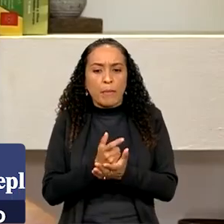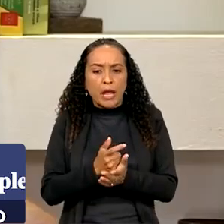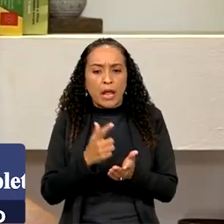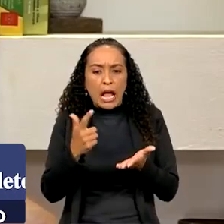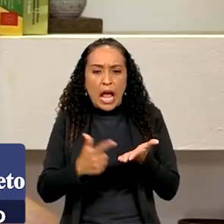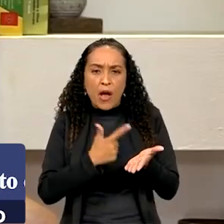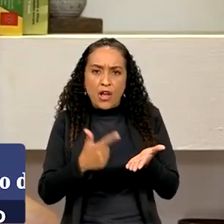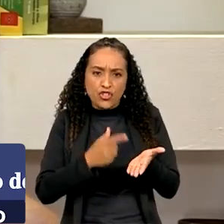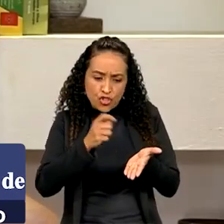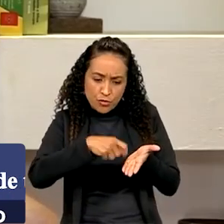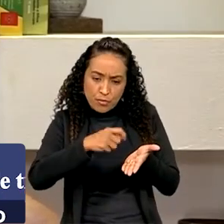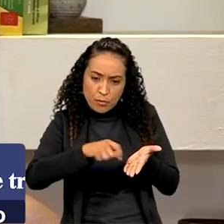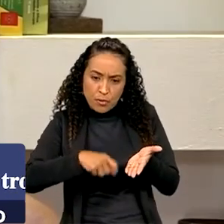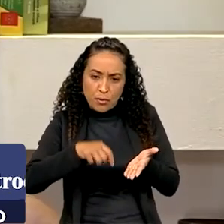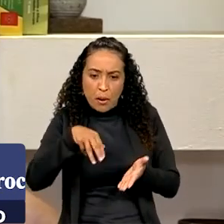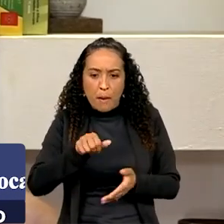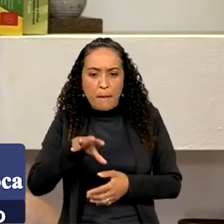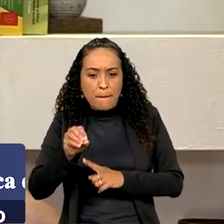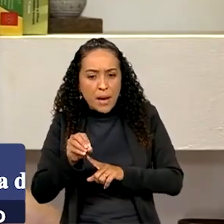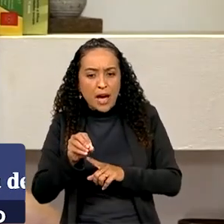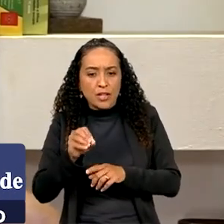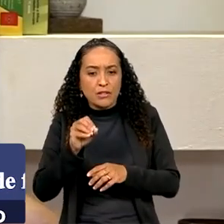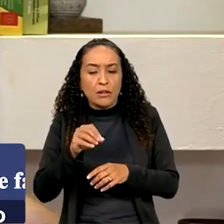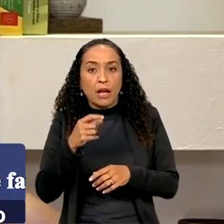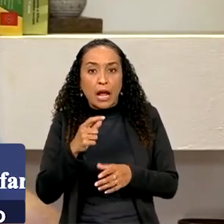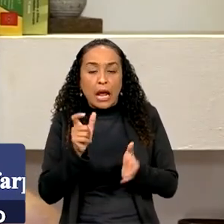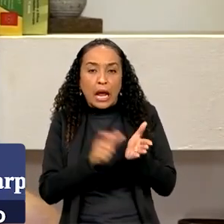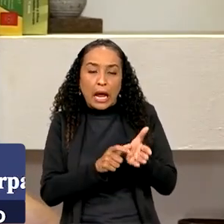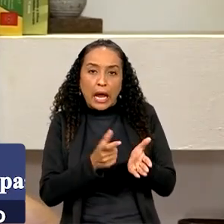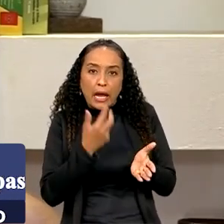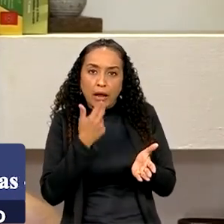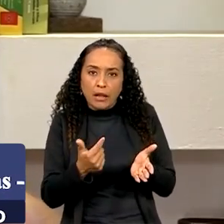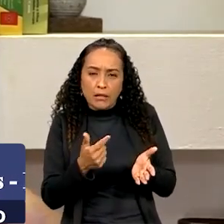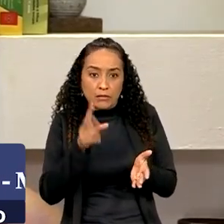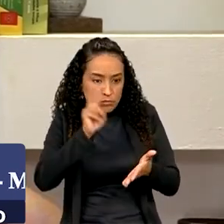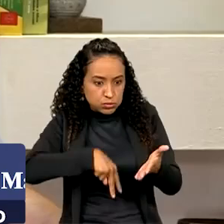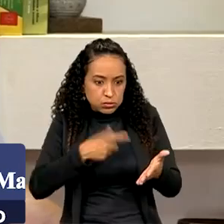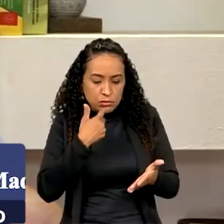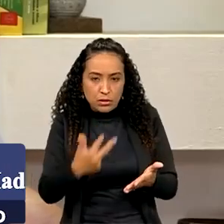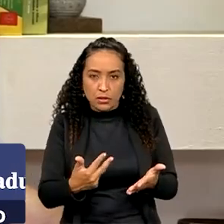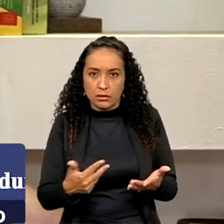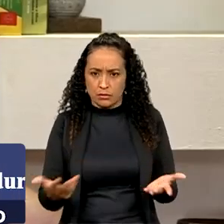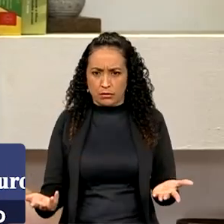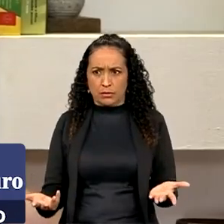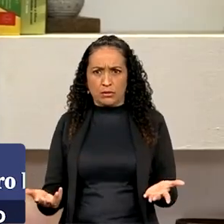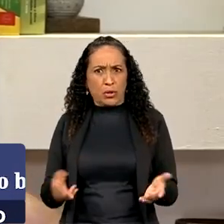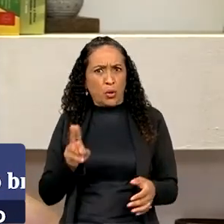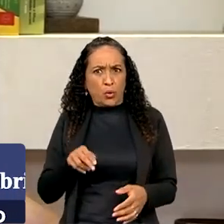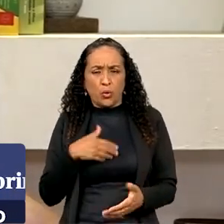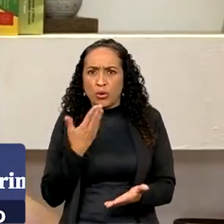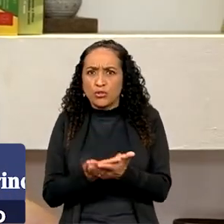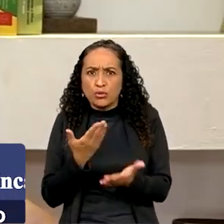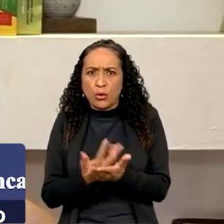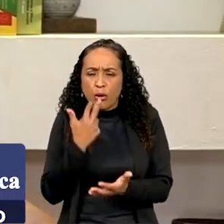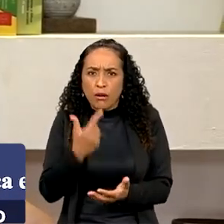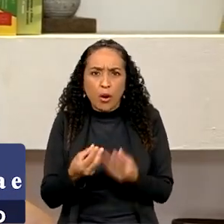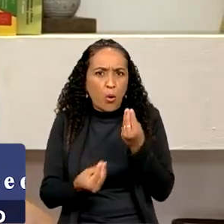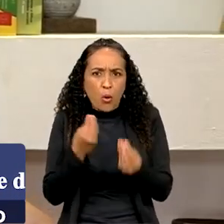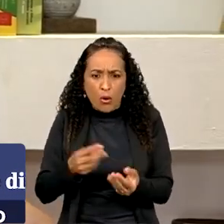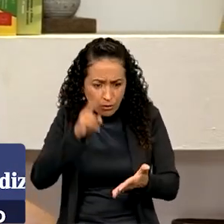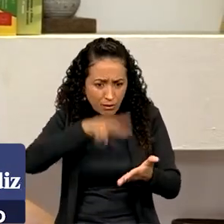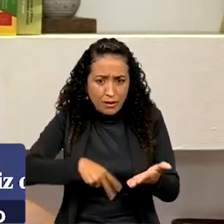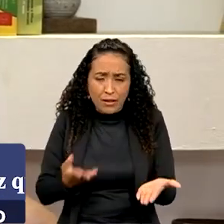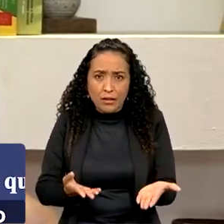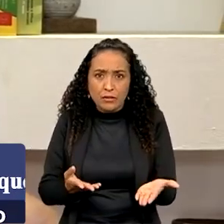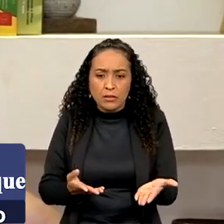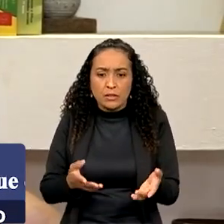agenda do Mario Bros, e a agenda era em inglês. E ele começou a ler em inglês. E eu disse, esse menino nunca teve uma aula de inglês, como que ele está lendo em inglês?